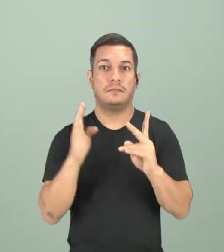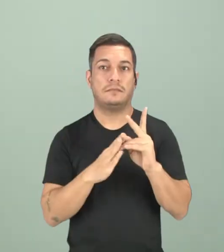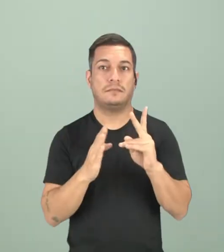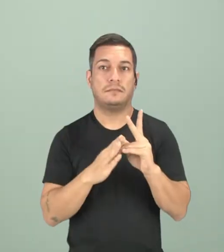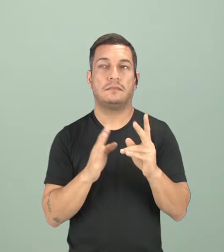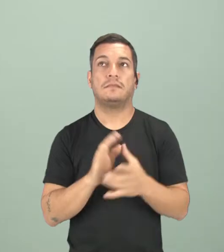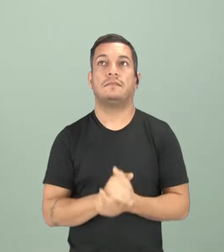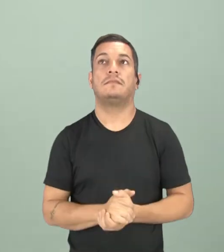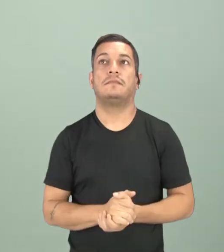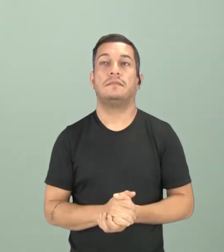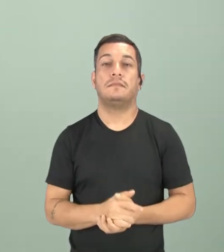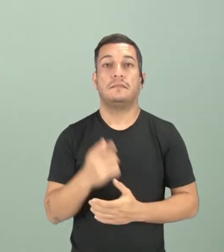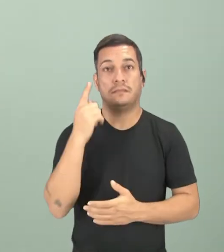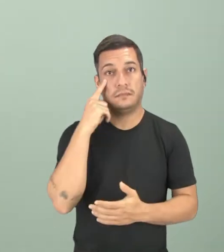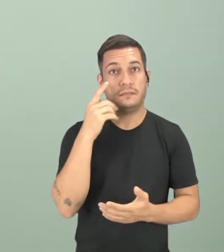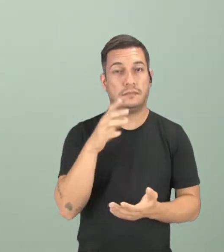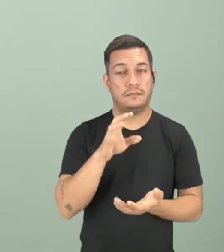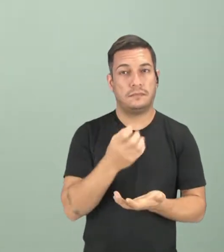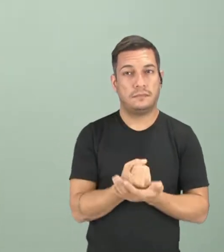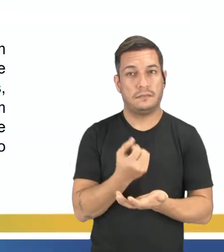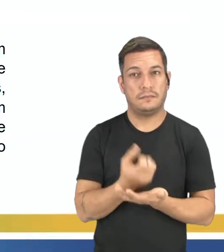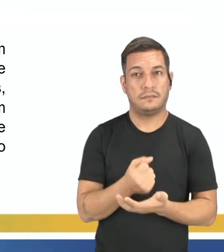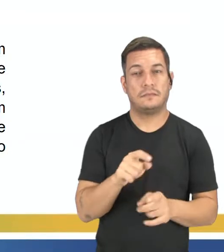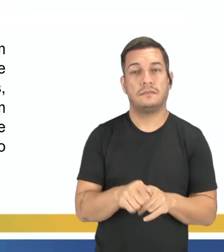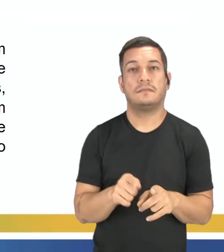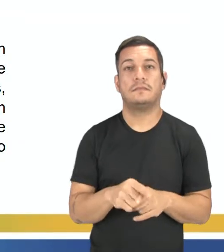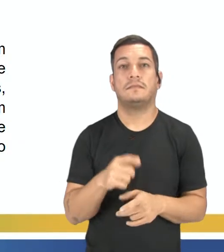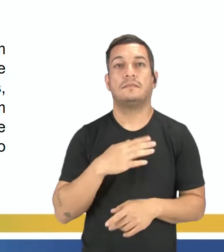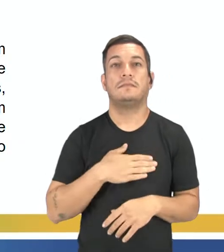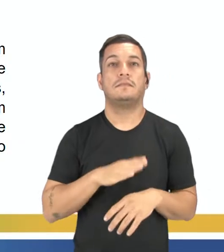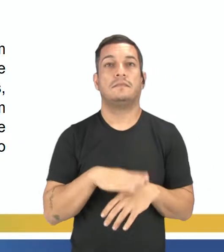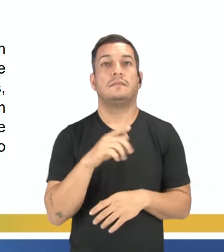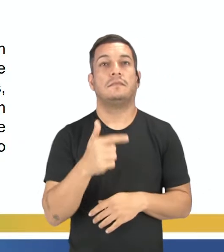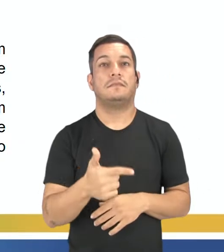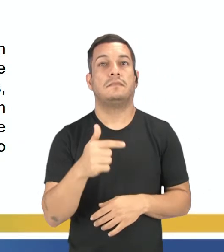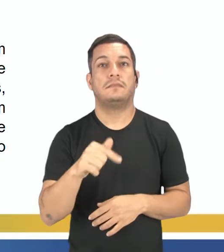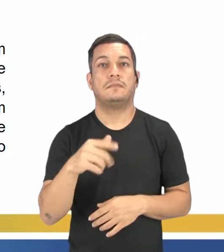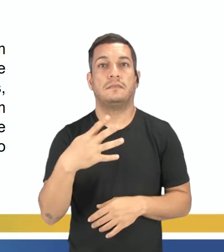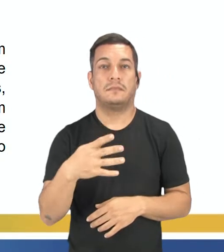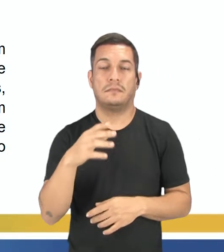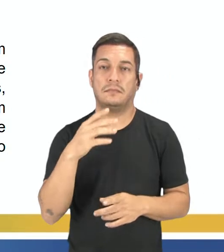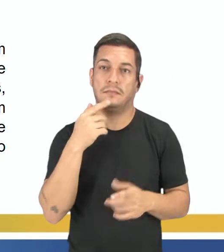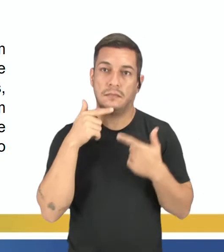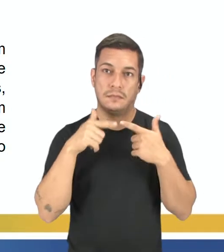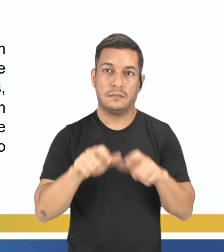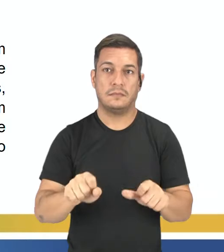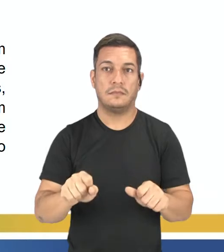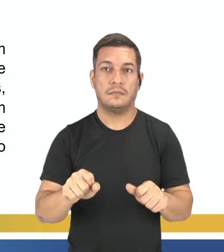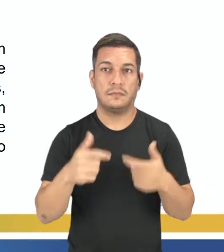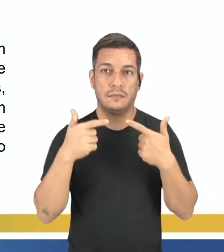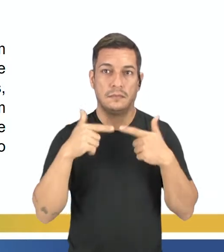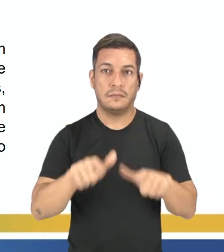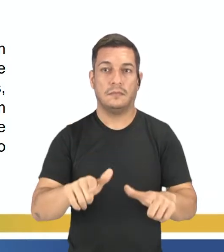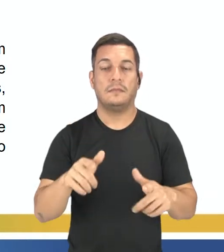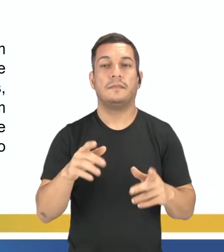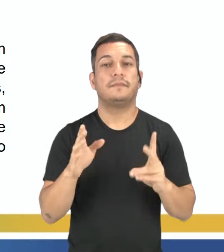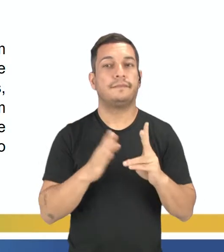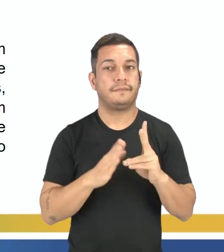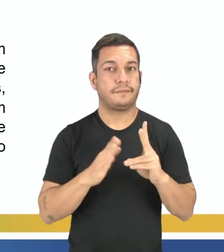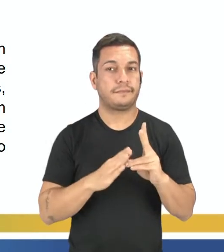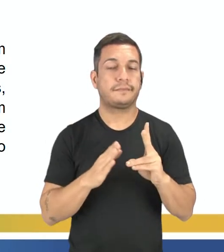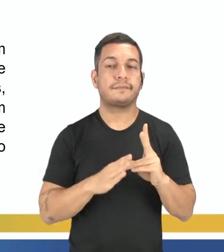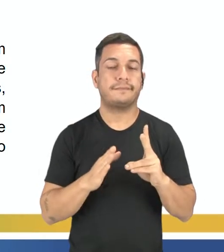cultura indígena, tá bom? Foram registradas ainda mais 274 línguas indígenas. Olha que acervo